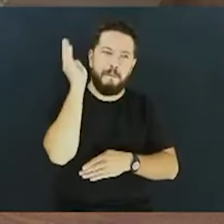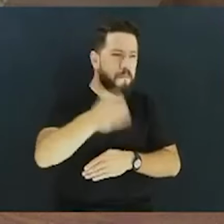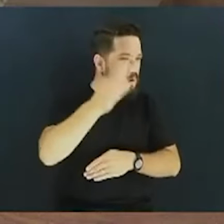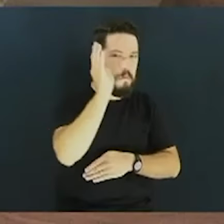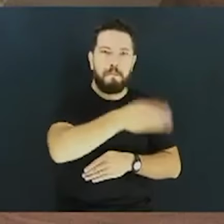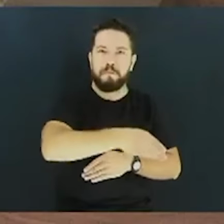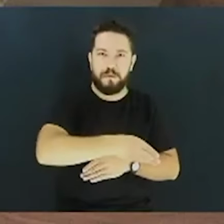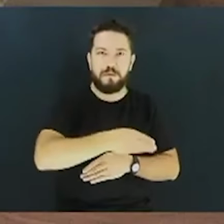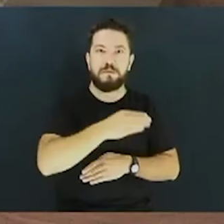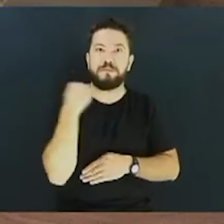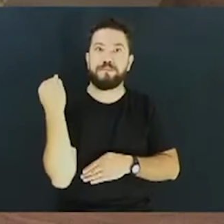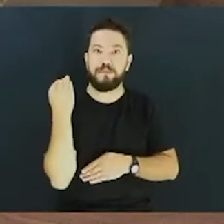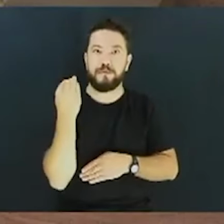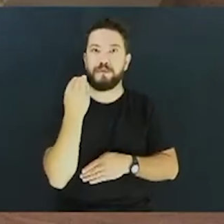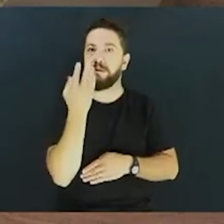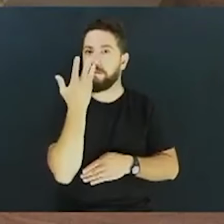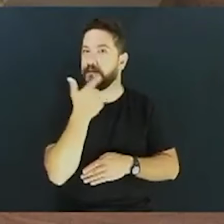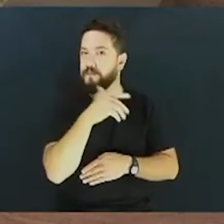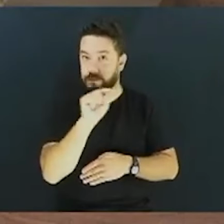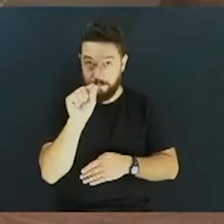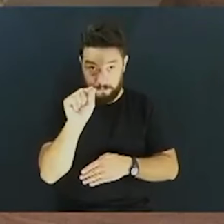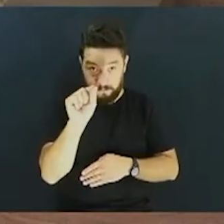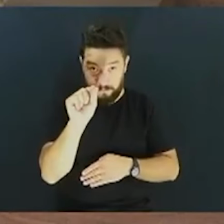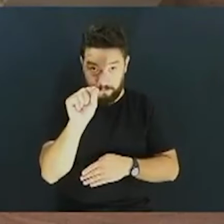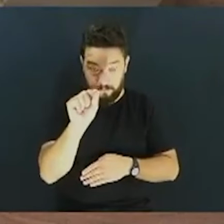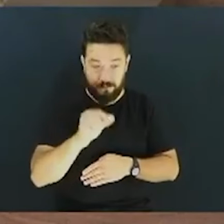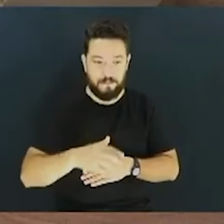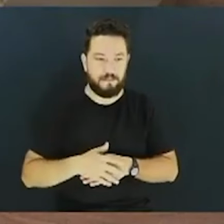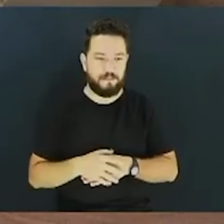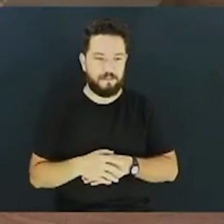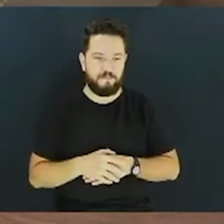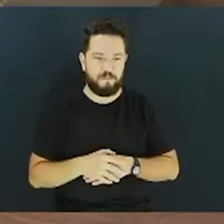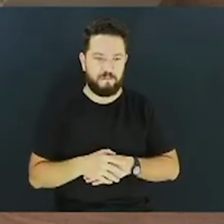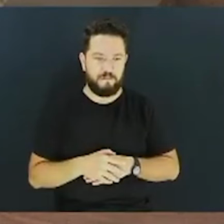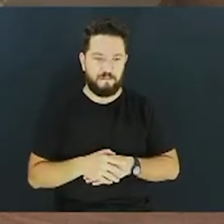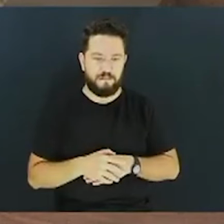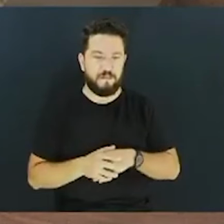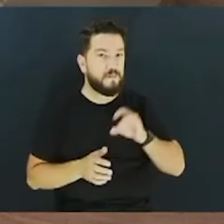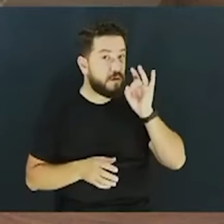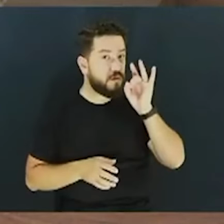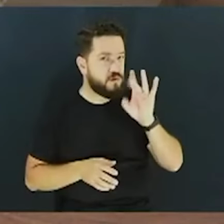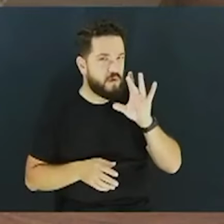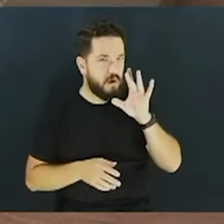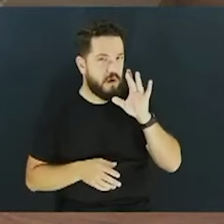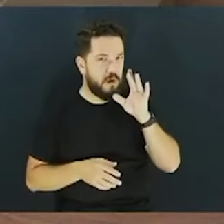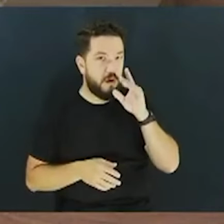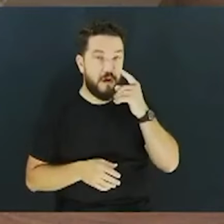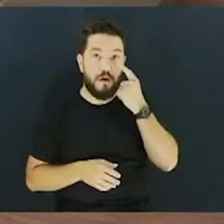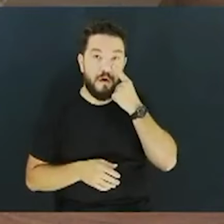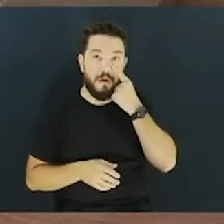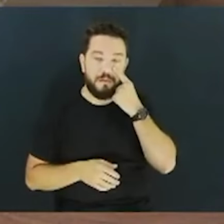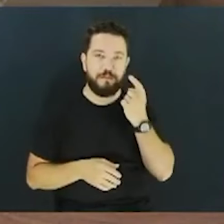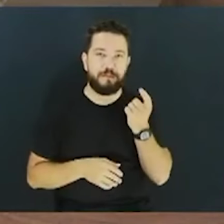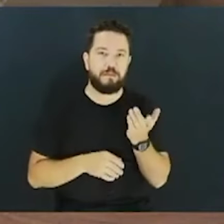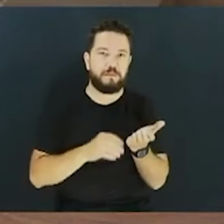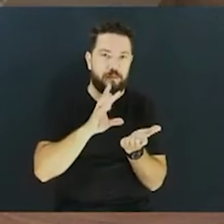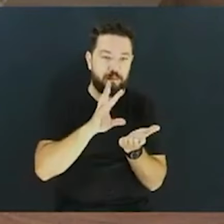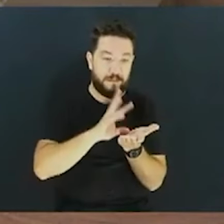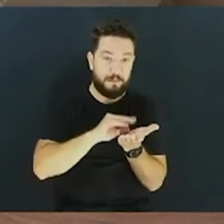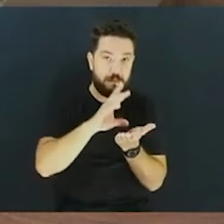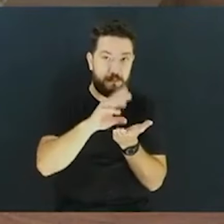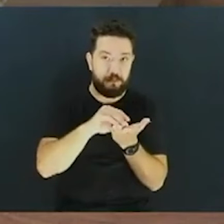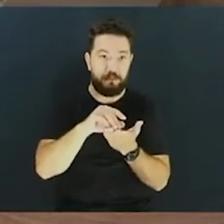30 segundos. Toda e qualquer ação. Então, só trazendo o dado. A partir daquela ação foi feito um